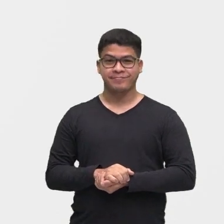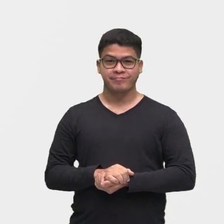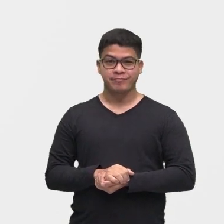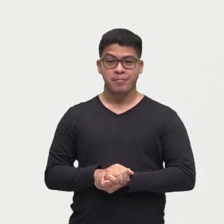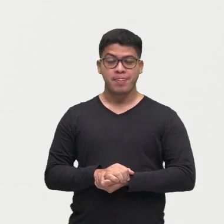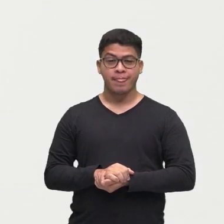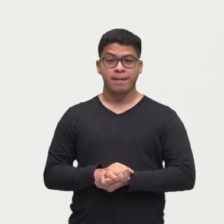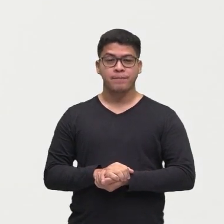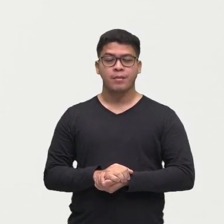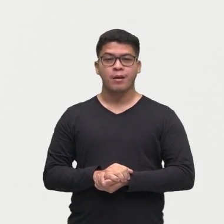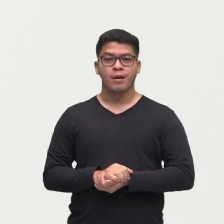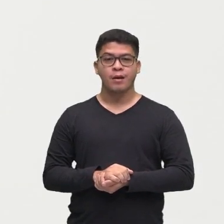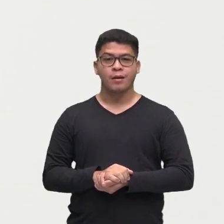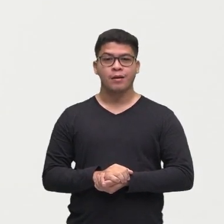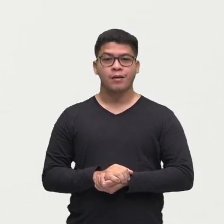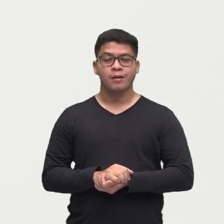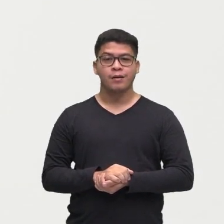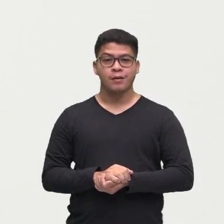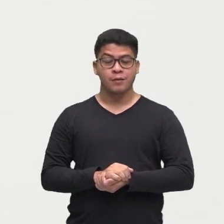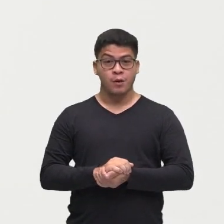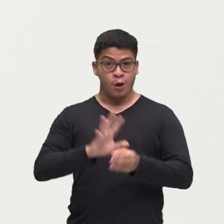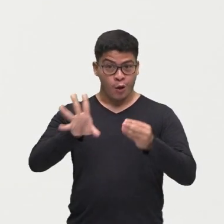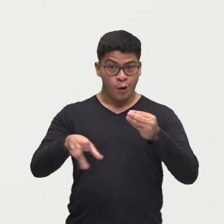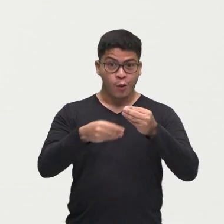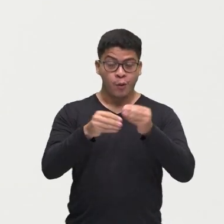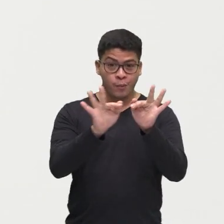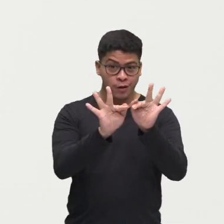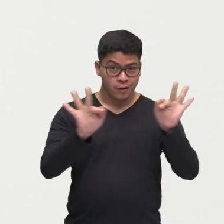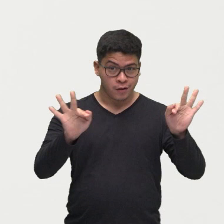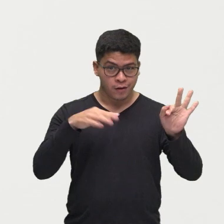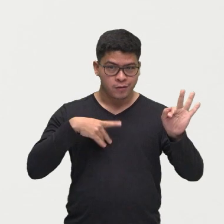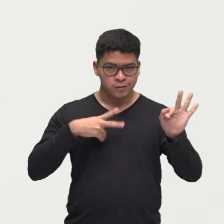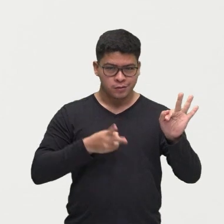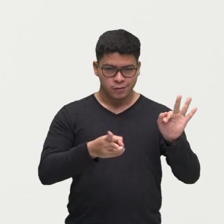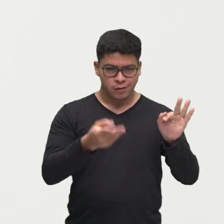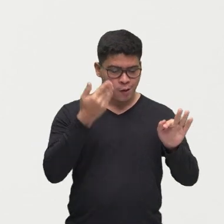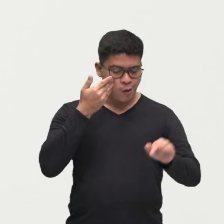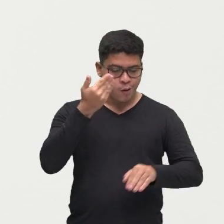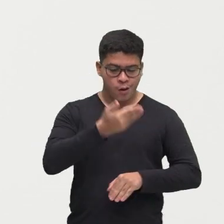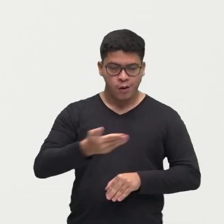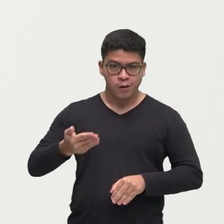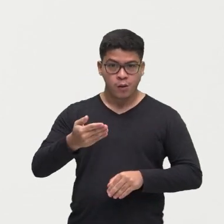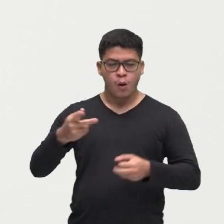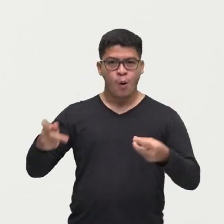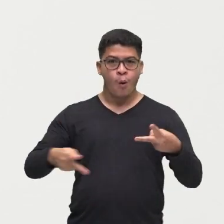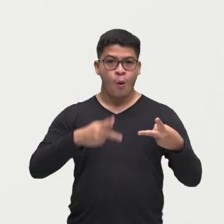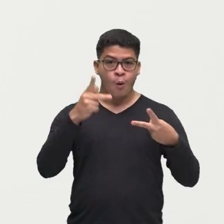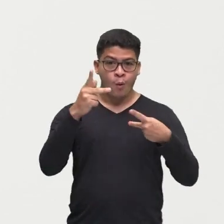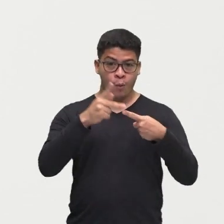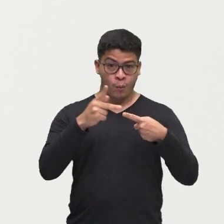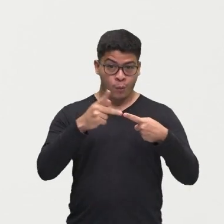a questão diz o seguinte: complete a frase a seguir com o pronome